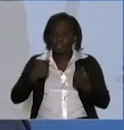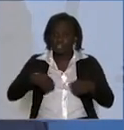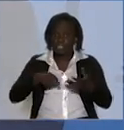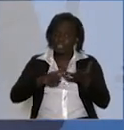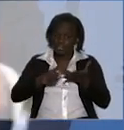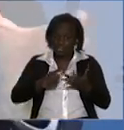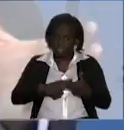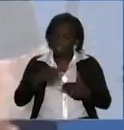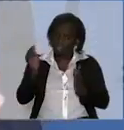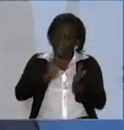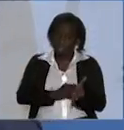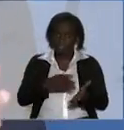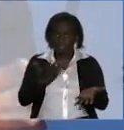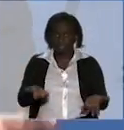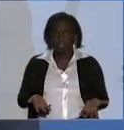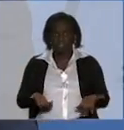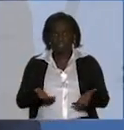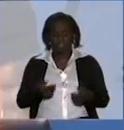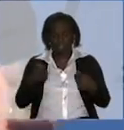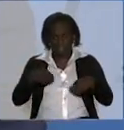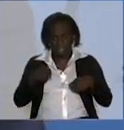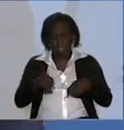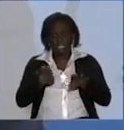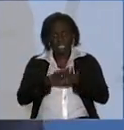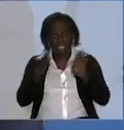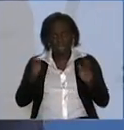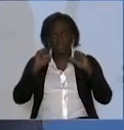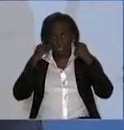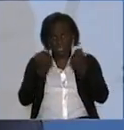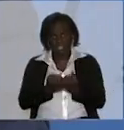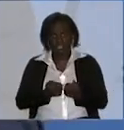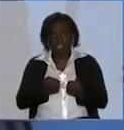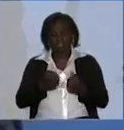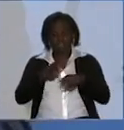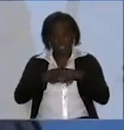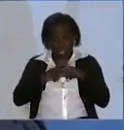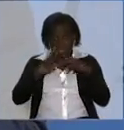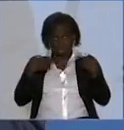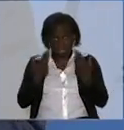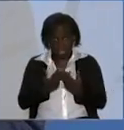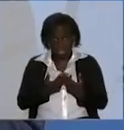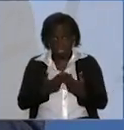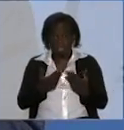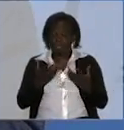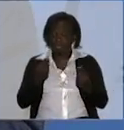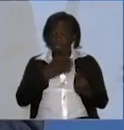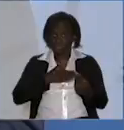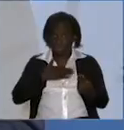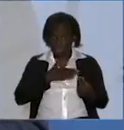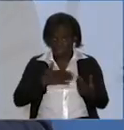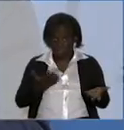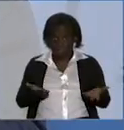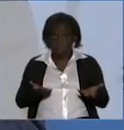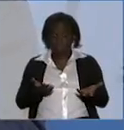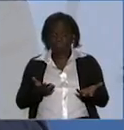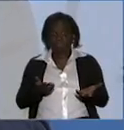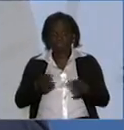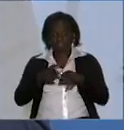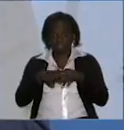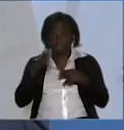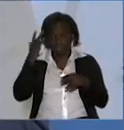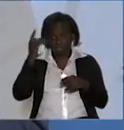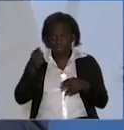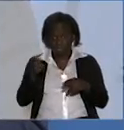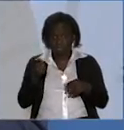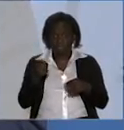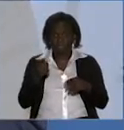de exigências, isso é colocado dentro da operação de reabertura do Maracanã. Por isso que a nossa audiência pública é tão feliz, Chiquinho, e por isso que eu acho